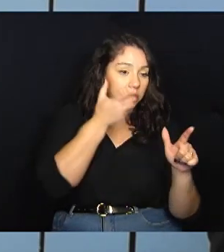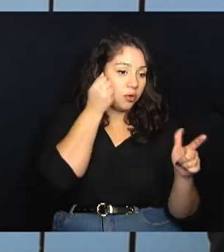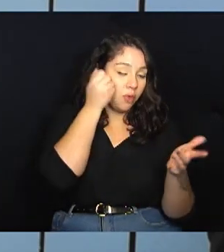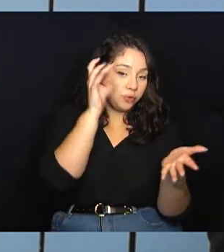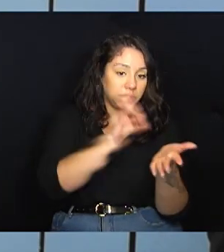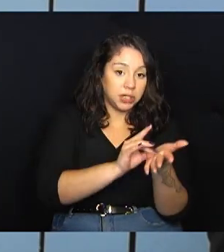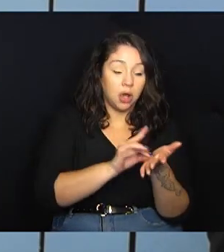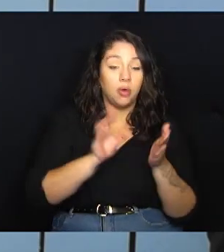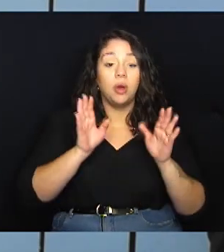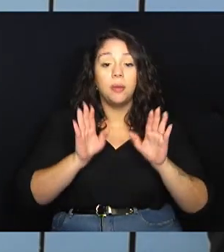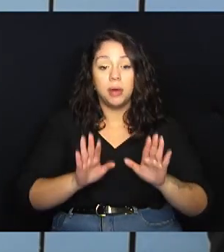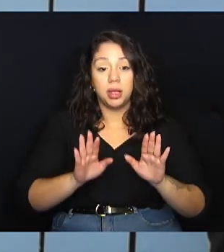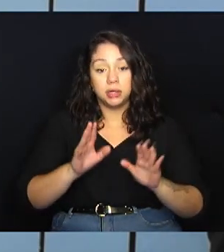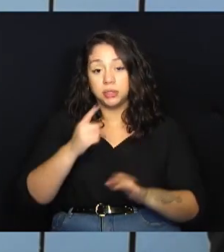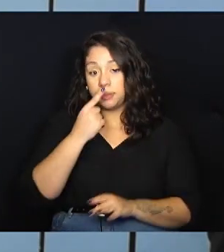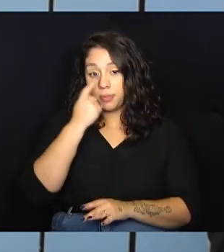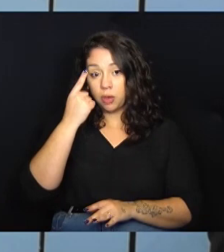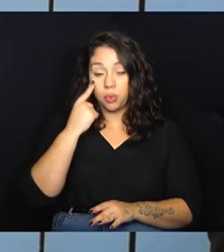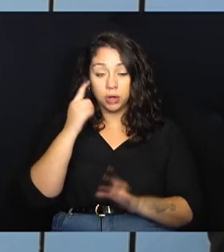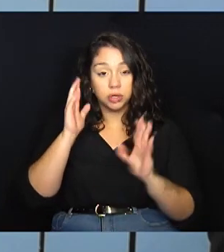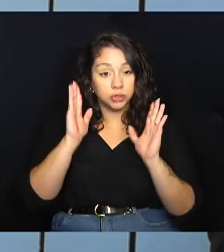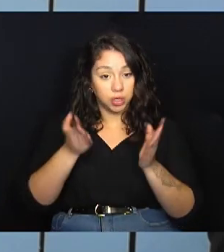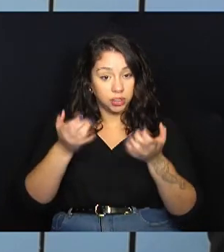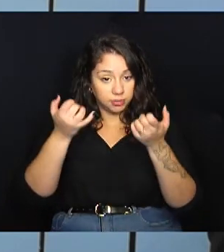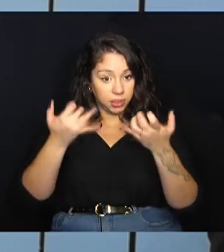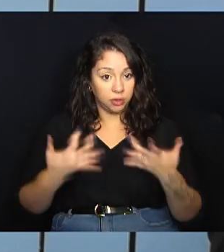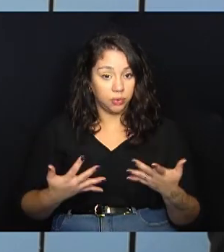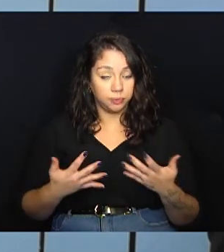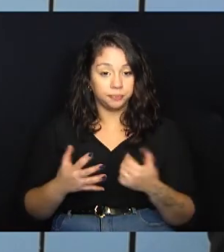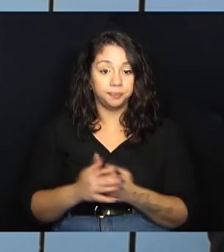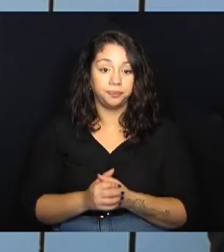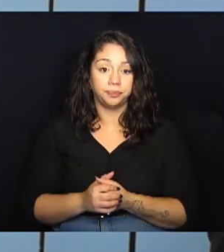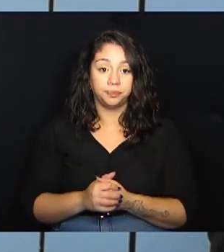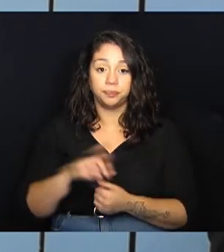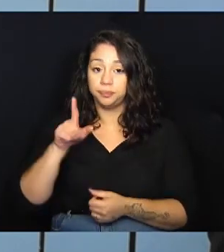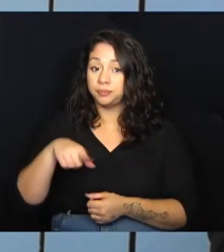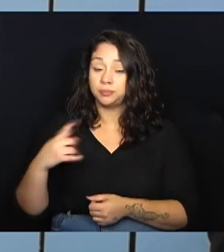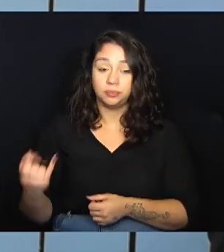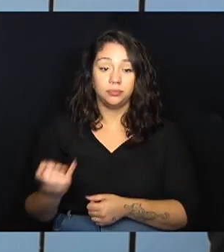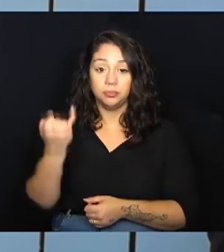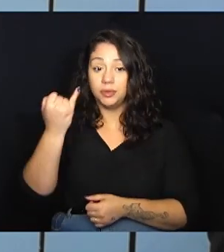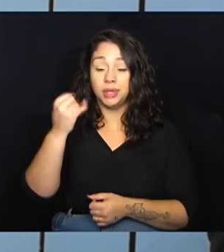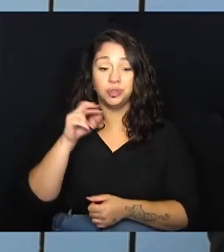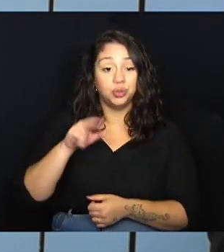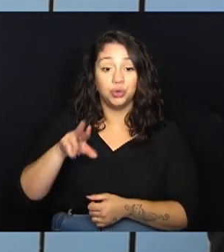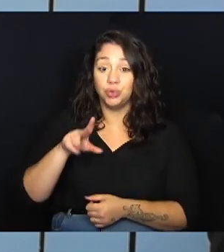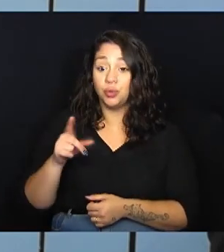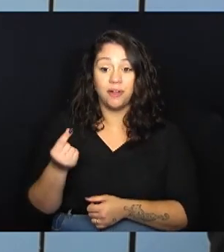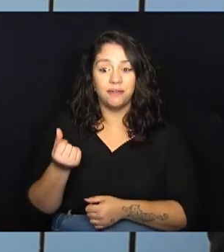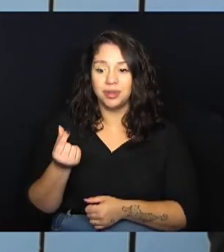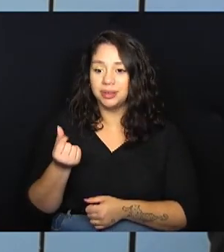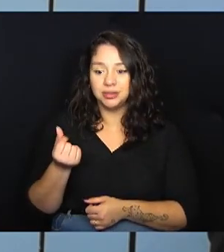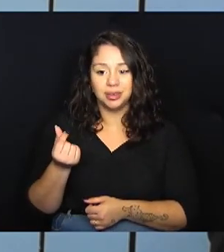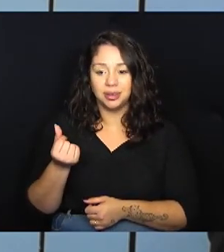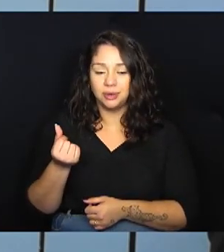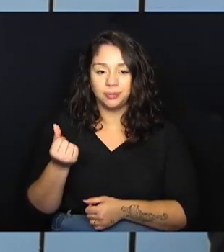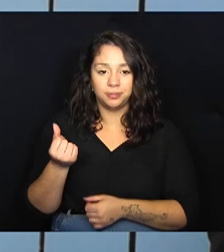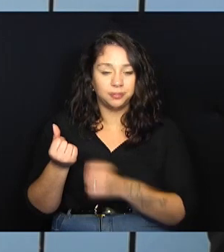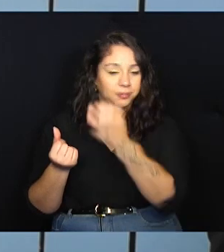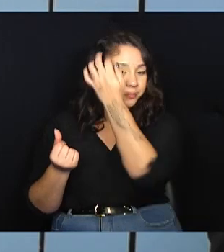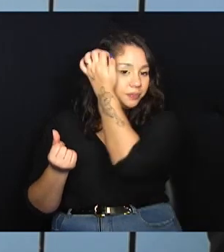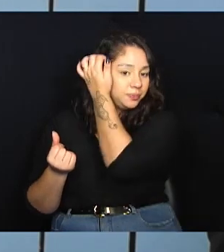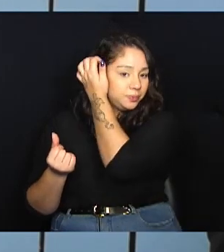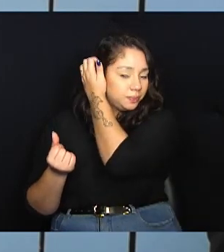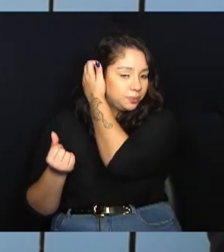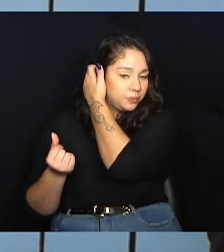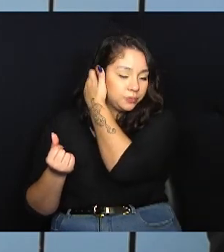é bem o que a Paola falou, viu, o Mirna? O importante não é a questão financeira, né? Os casos